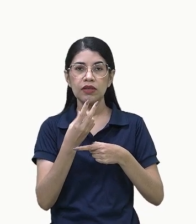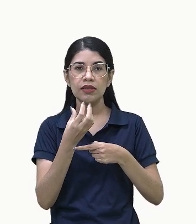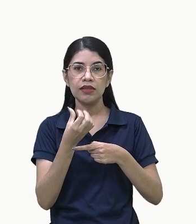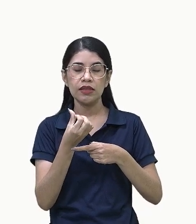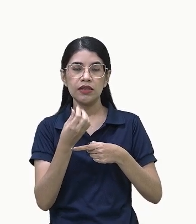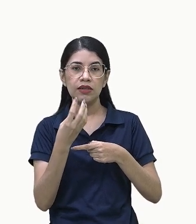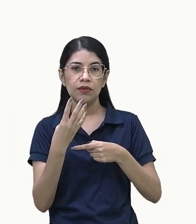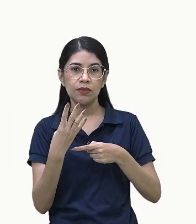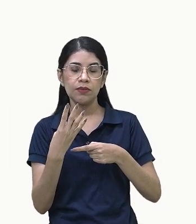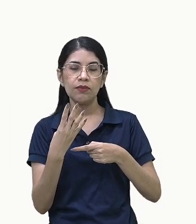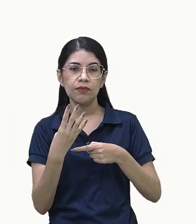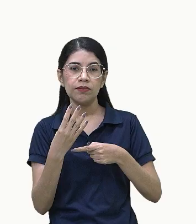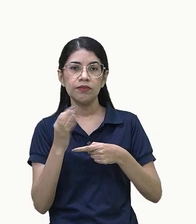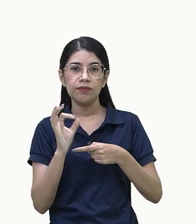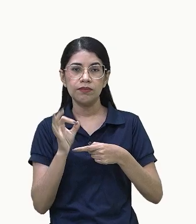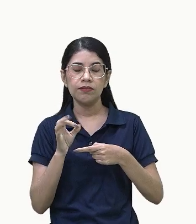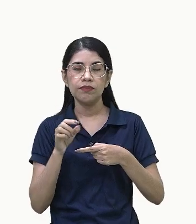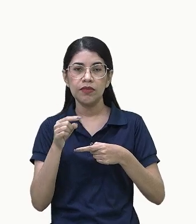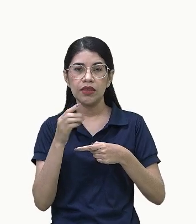ó,